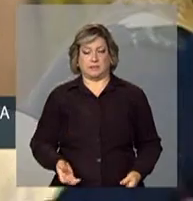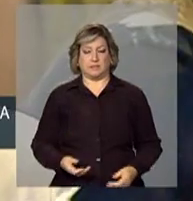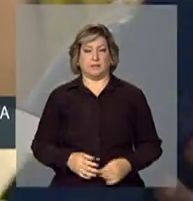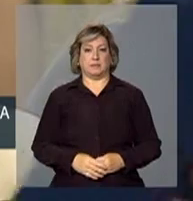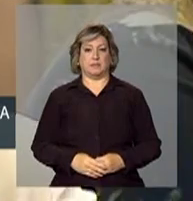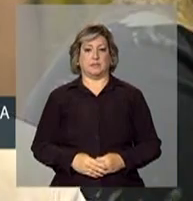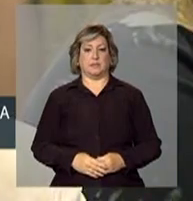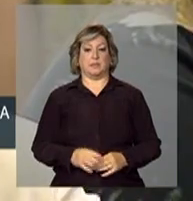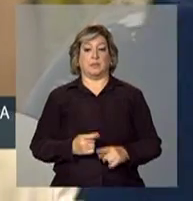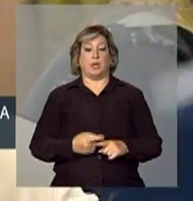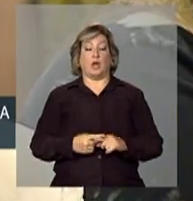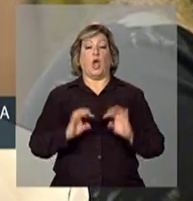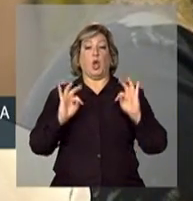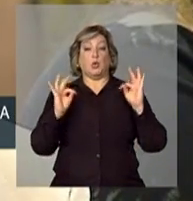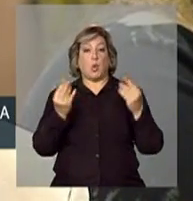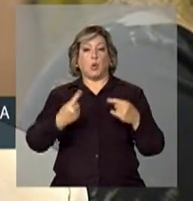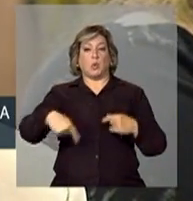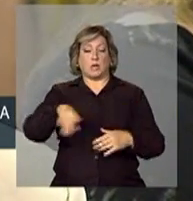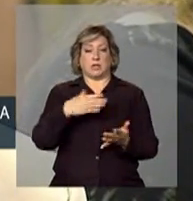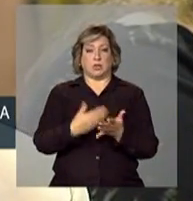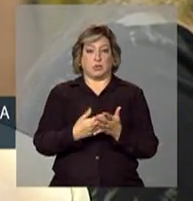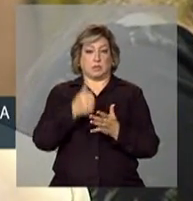todo esse estudo que